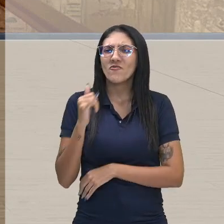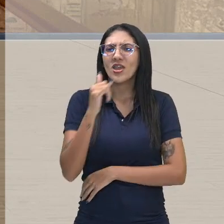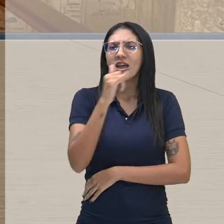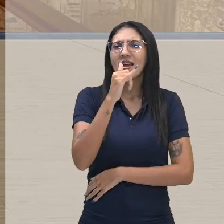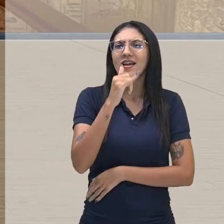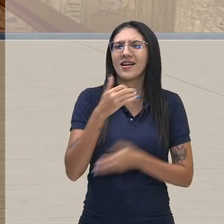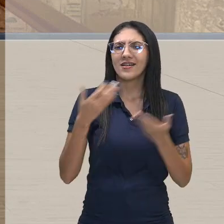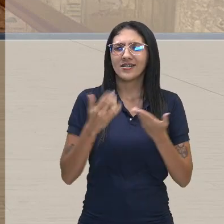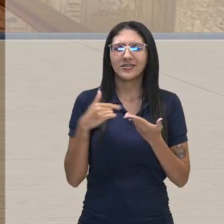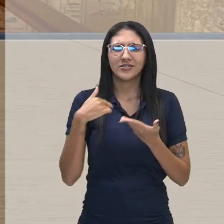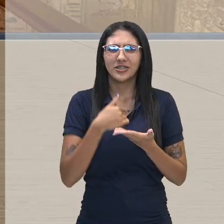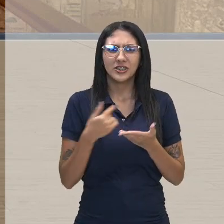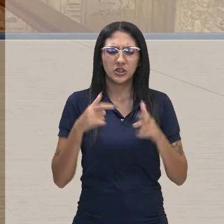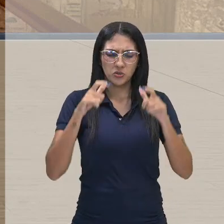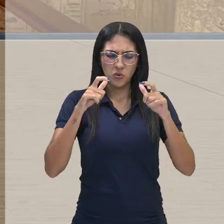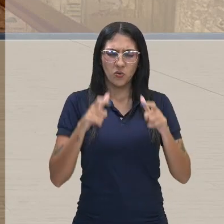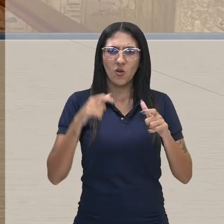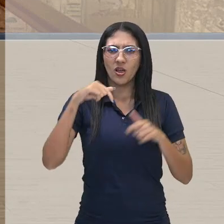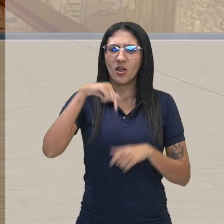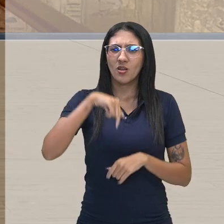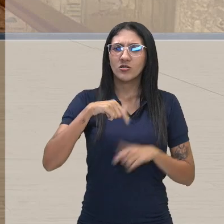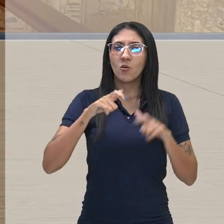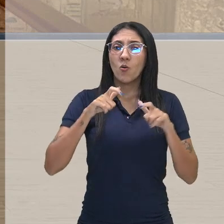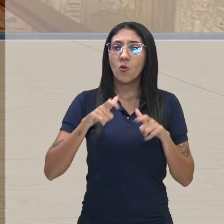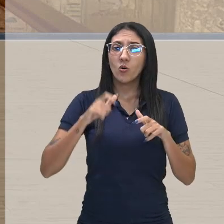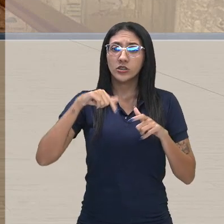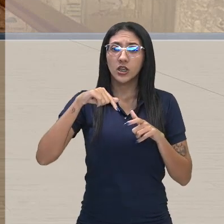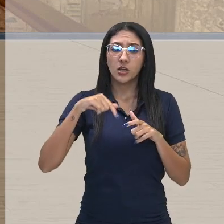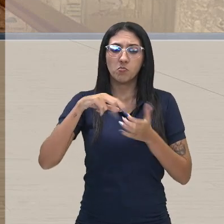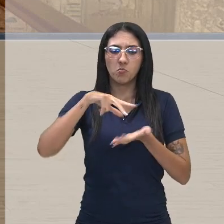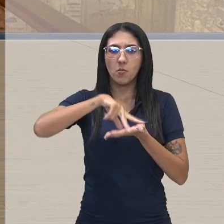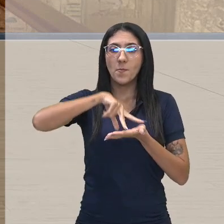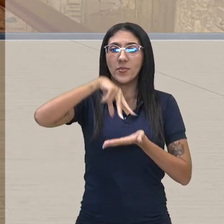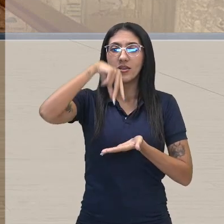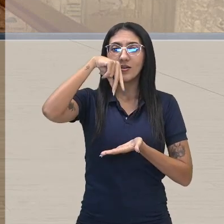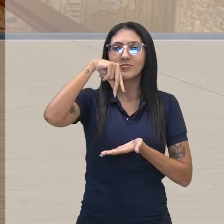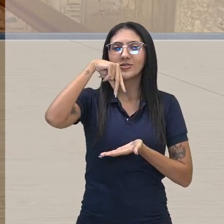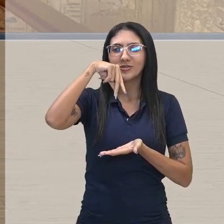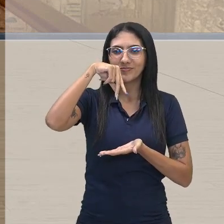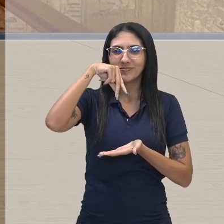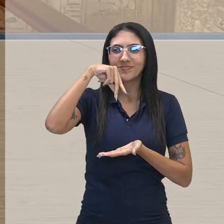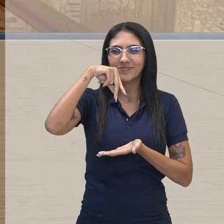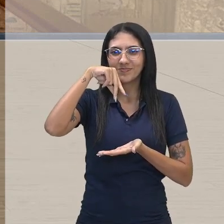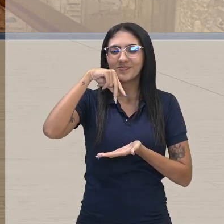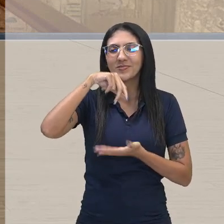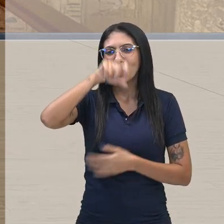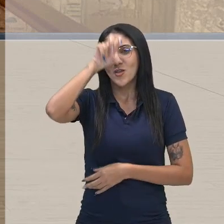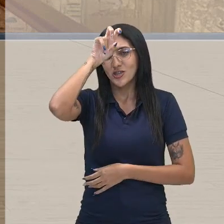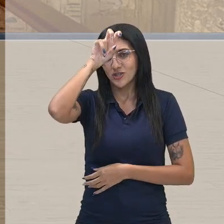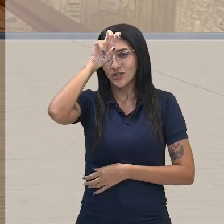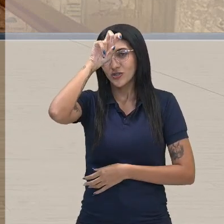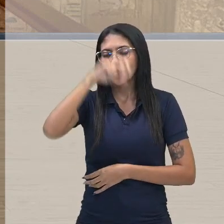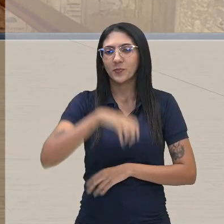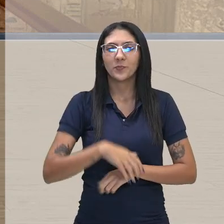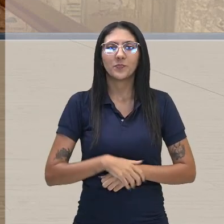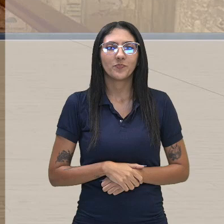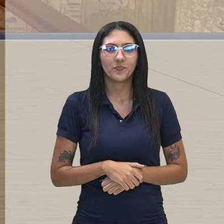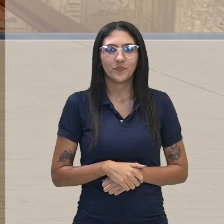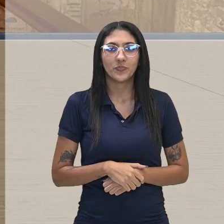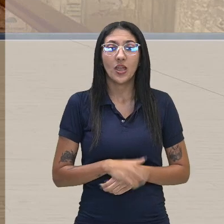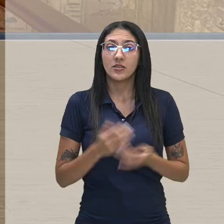está dentro de uma pirâmide do Egito. E aqui você percebe justamente